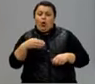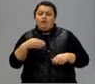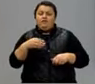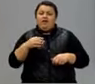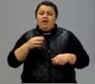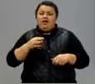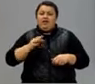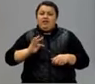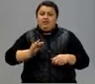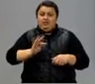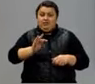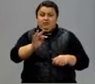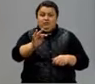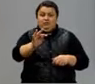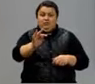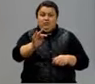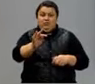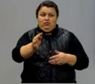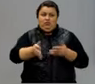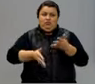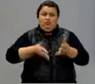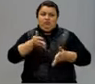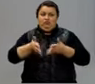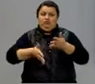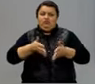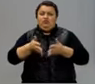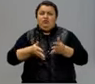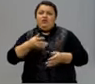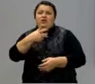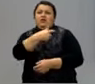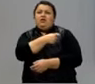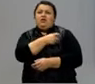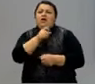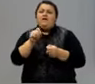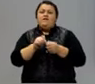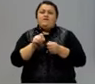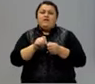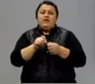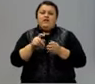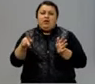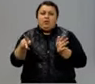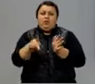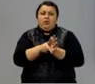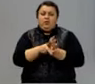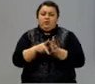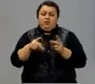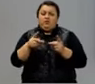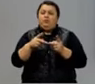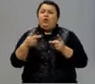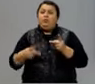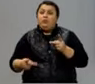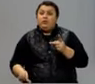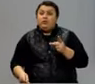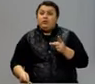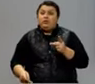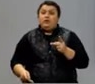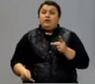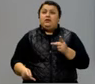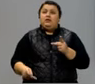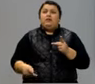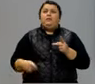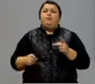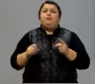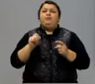baseia-se na utilização de uma vacina, feita a partir de uma proteína extraída do verme, que induz o organismo